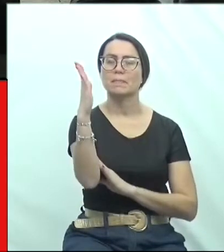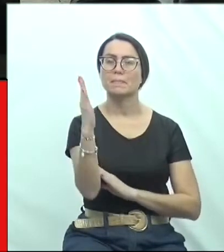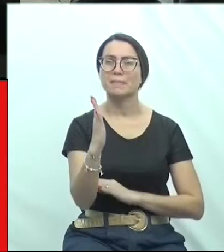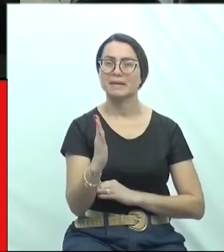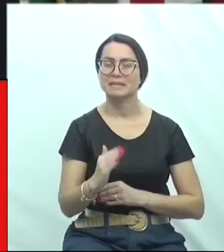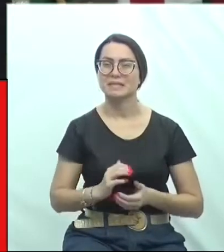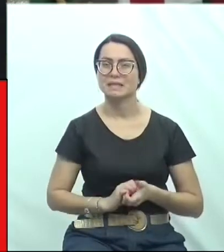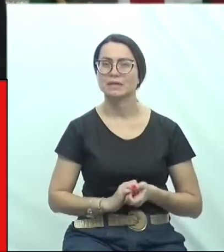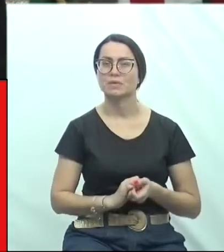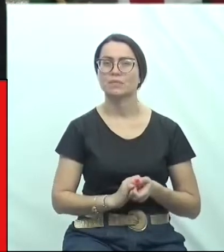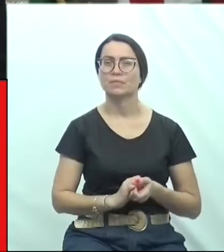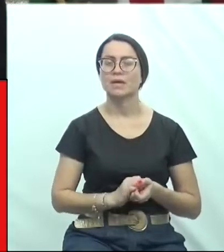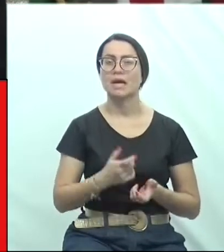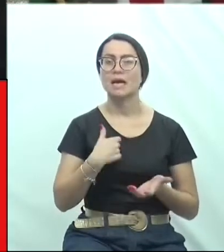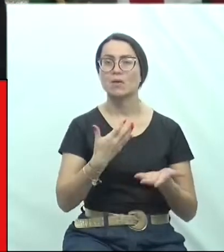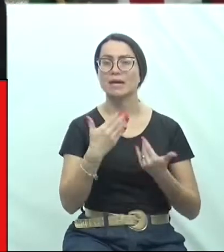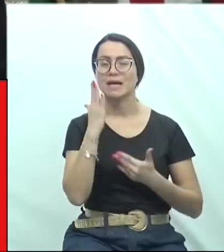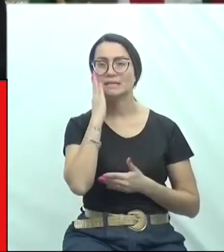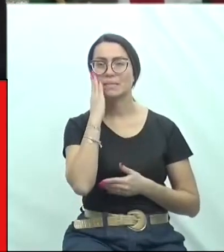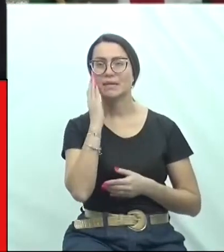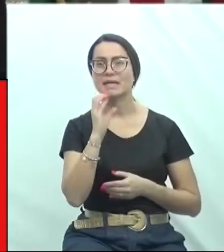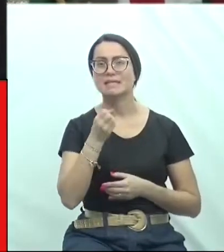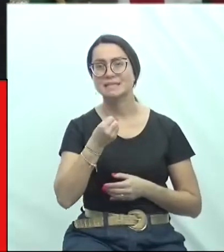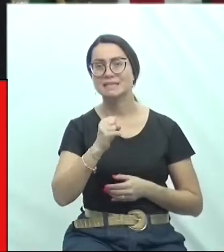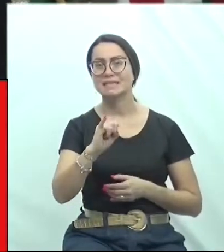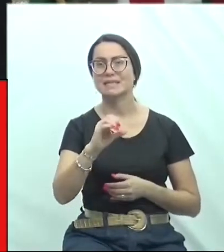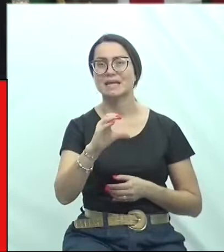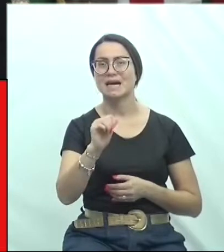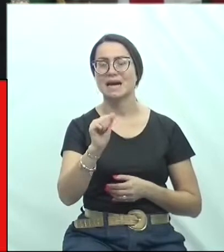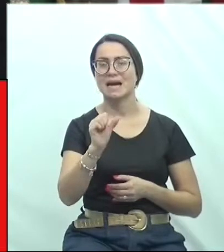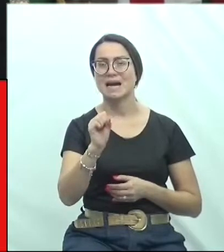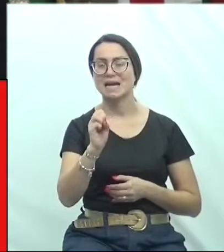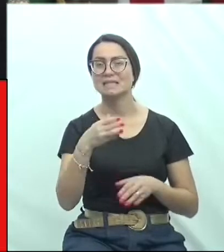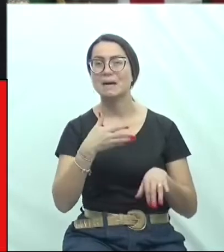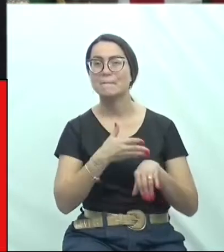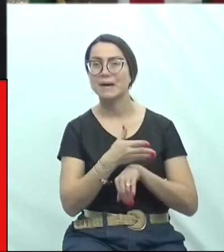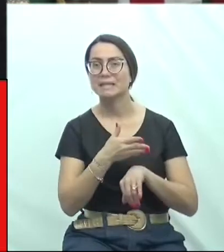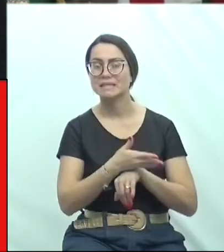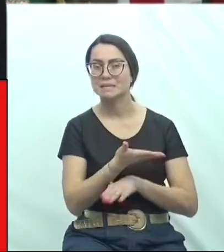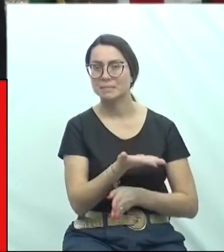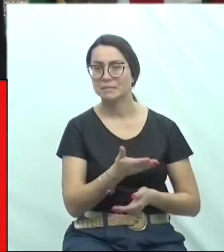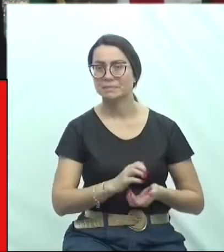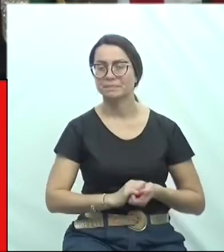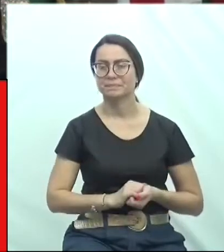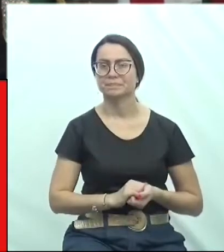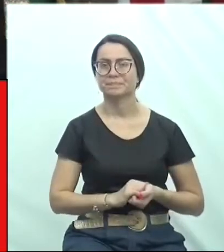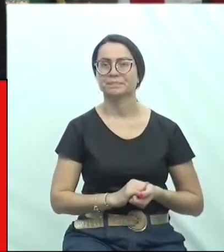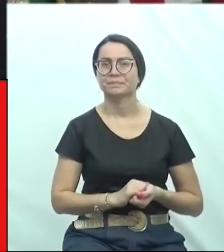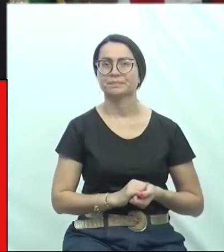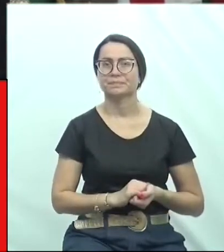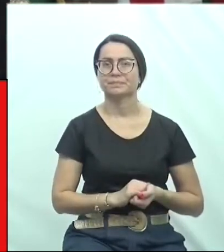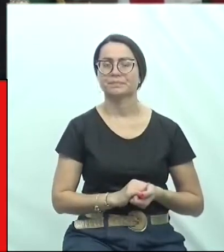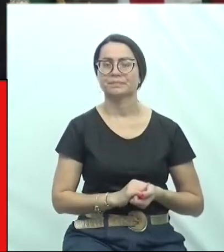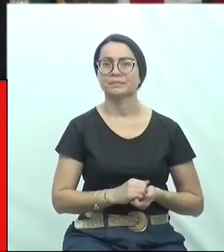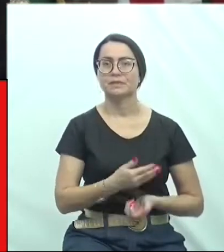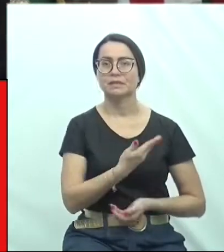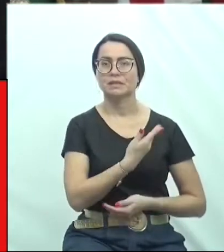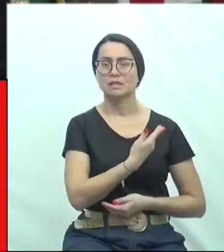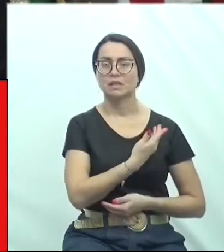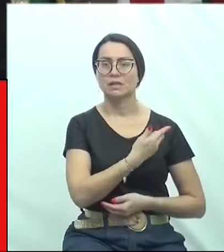ele participa disso. Então, mas ele fez algumas ponderações ligadas ao Ministério de Desenvolvimento Regional, que é do Governo Federal.